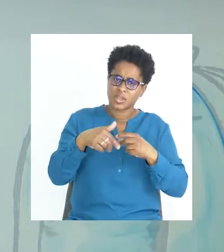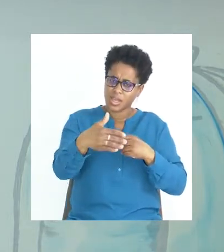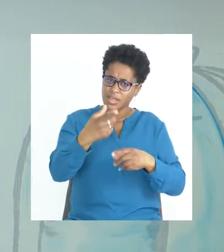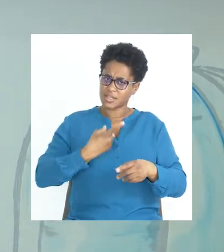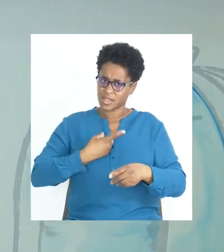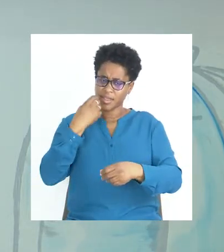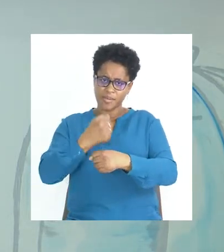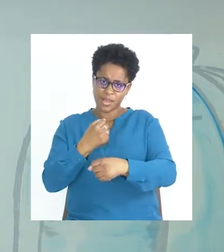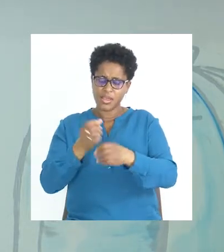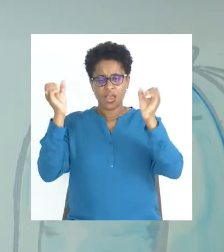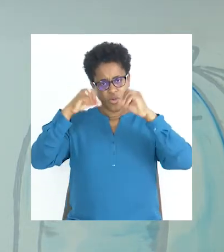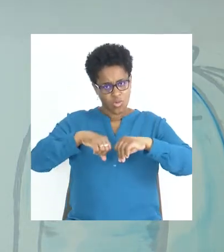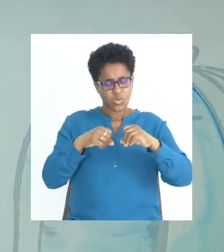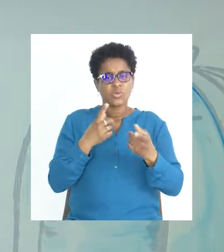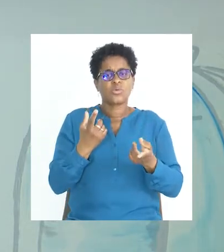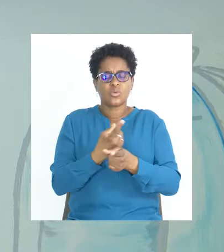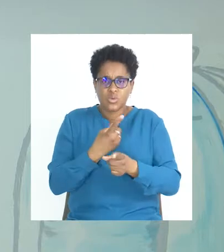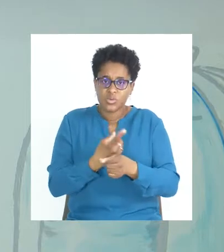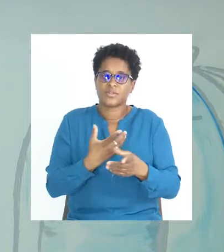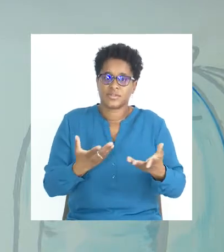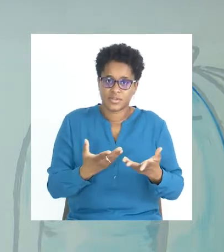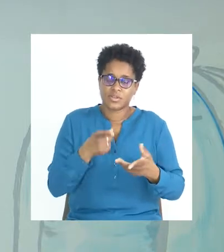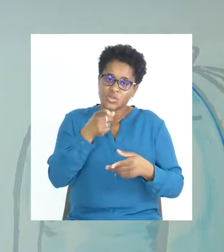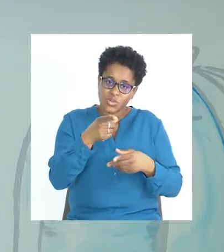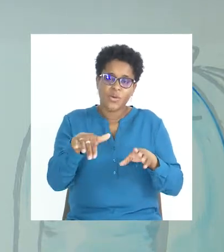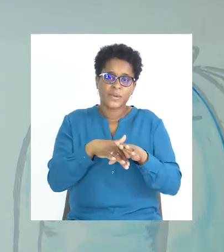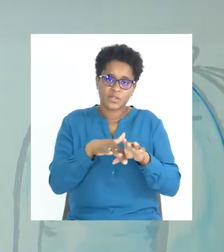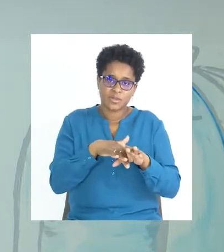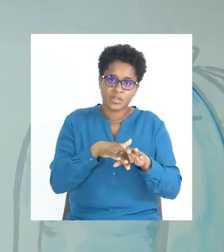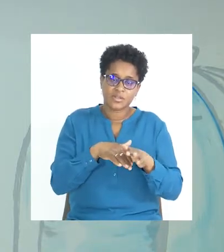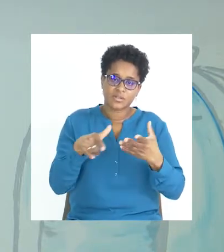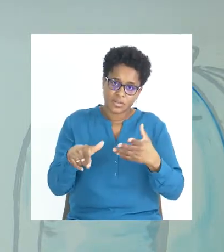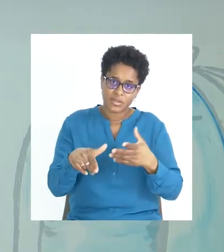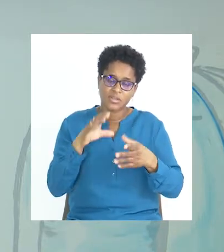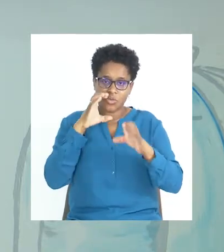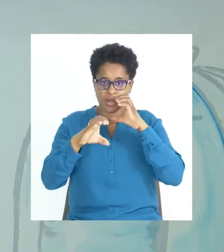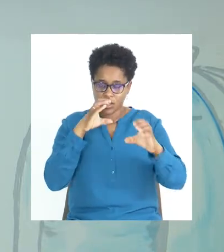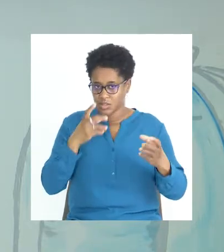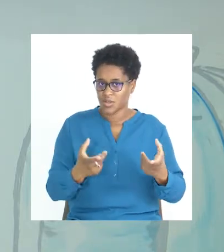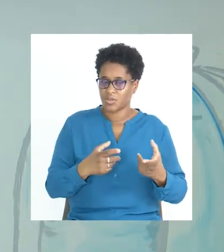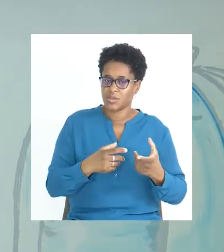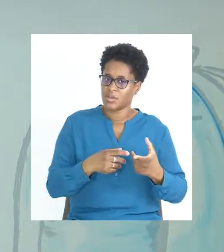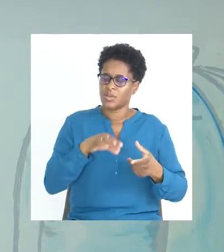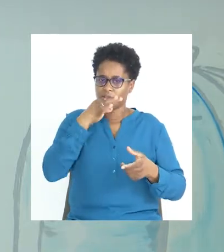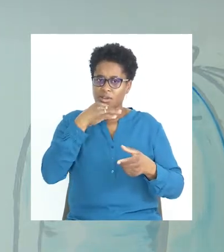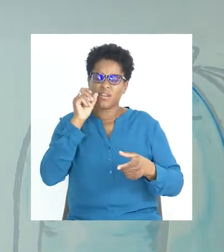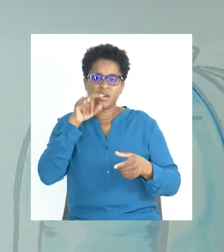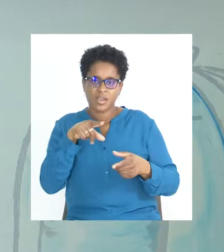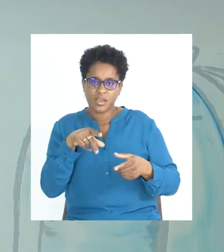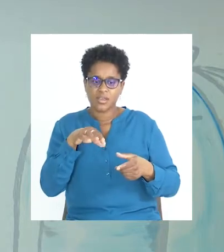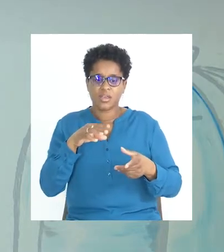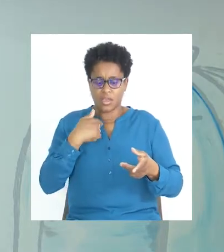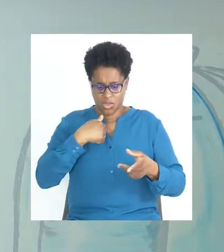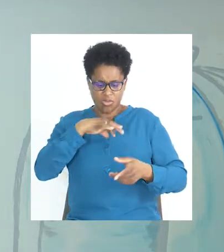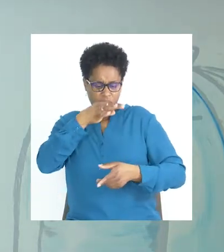que ser trabalhado de acordo com aquilo que tu antecipaste na linha de comunicação. Vou falar com quem?